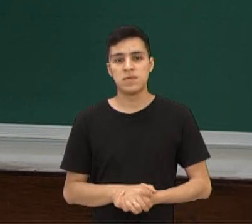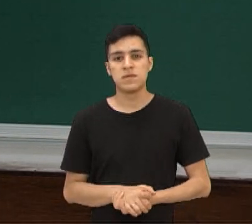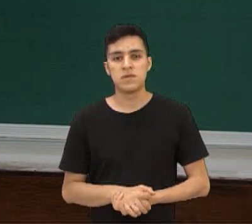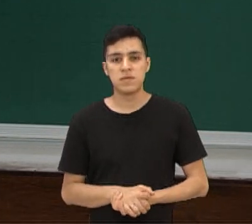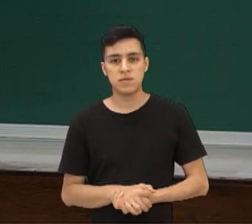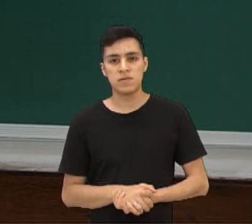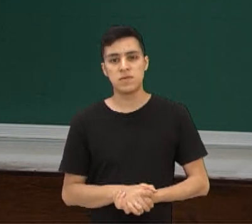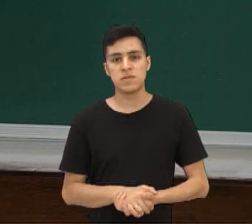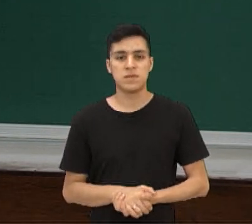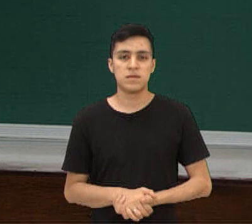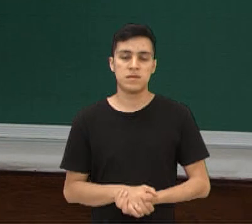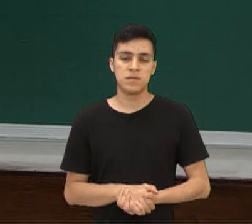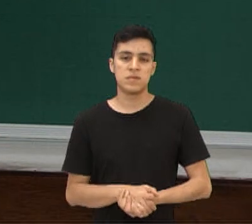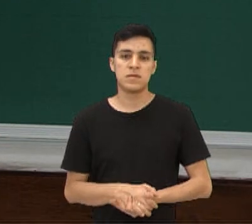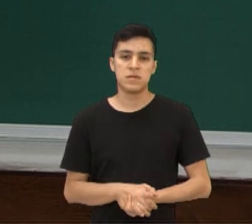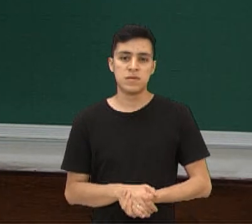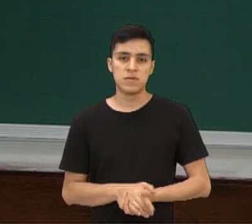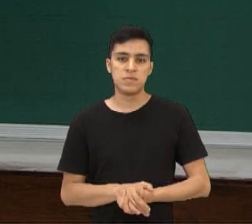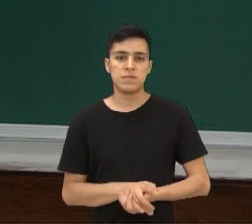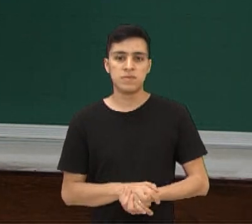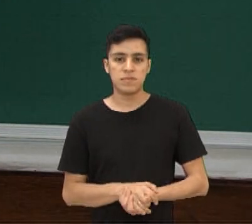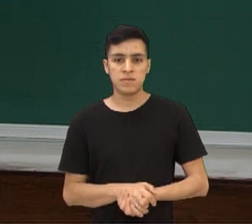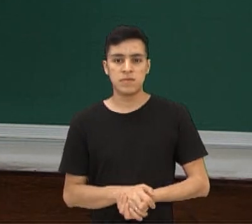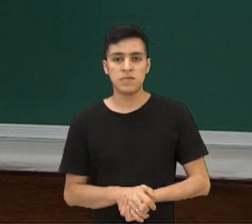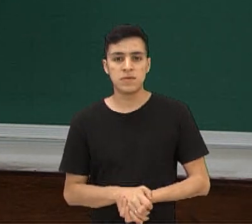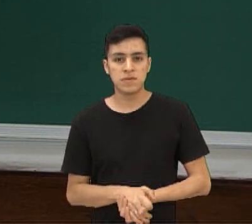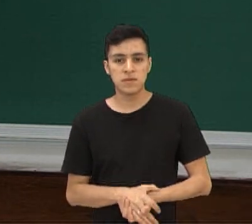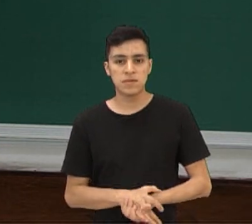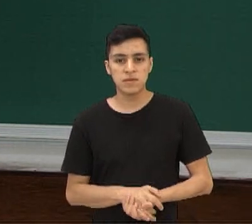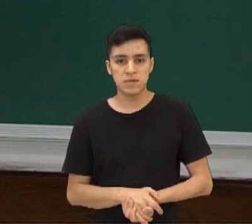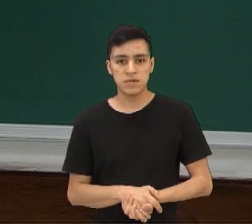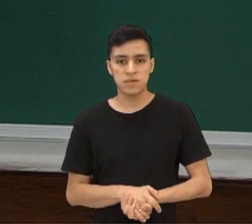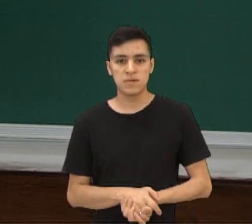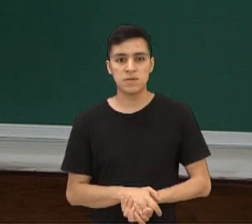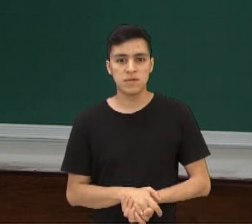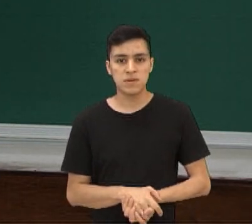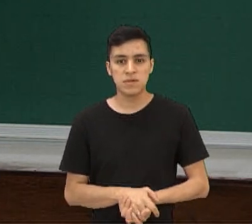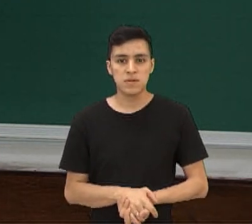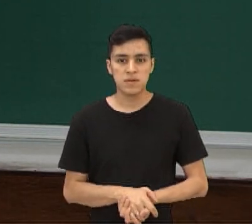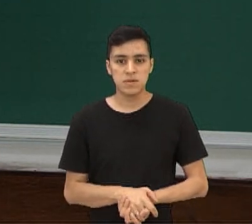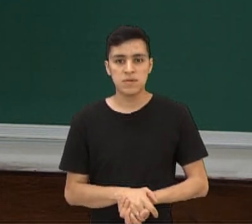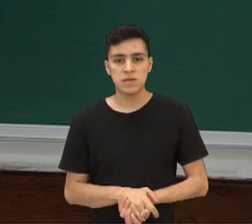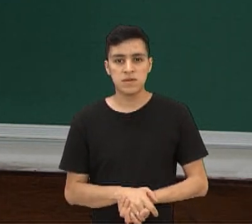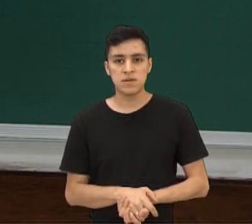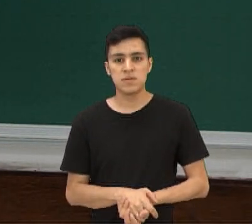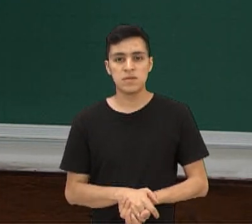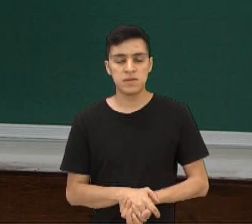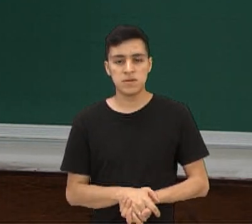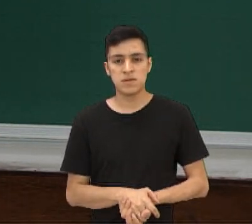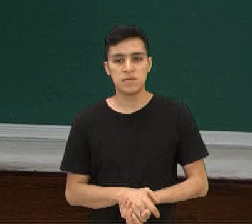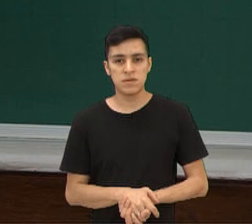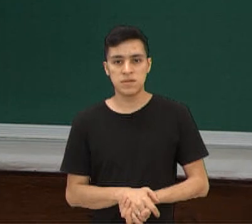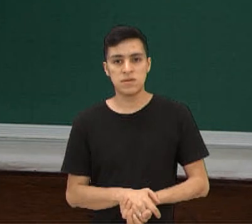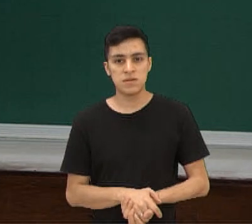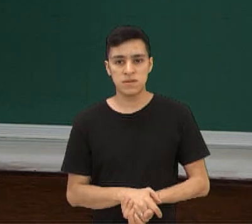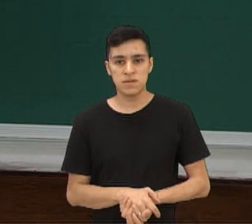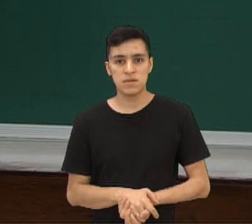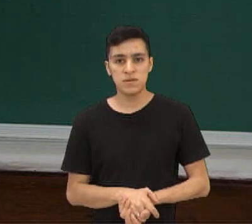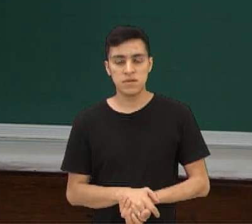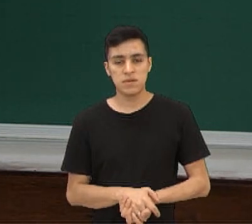were that to great extent in order to keep paving the way for the best profession in the world.